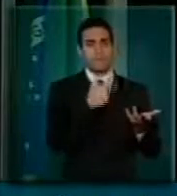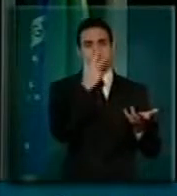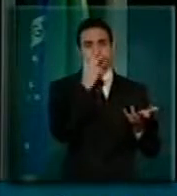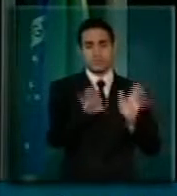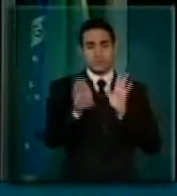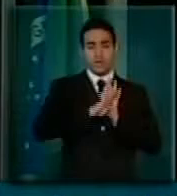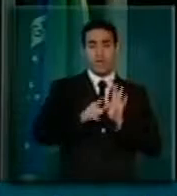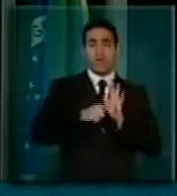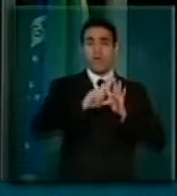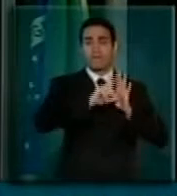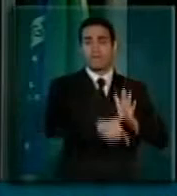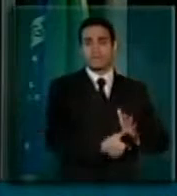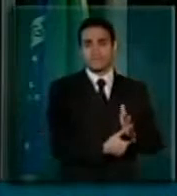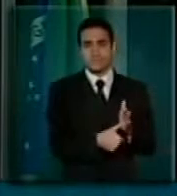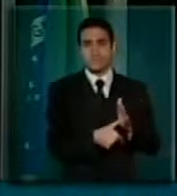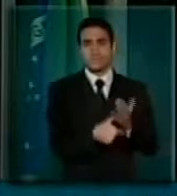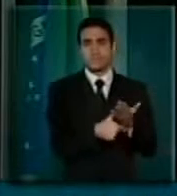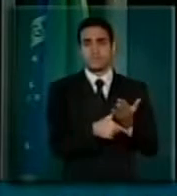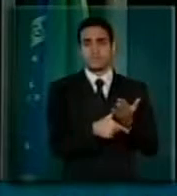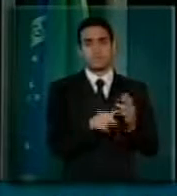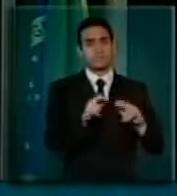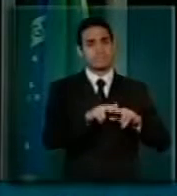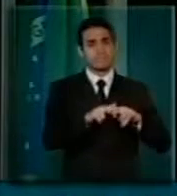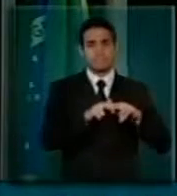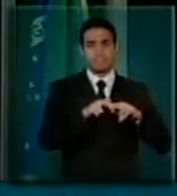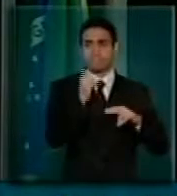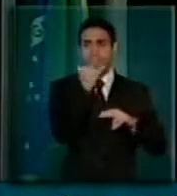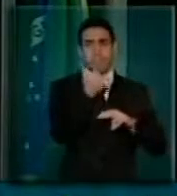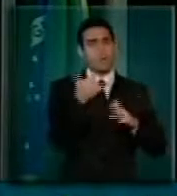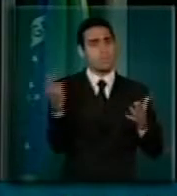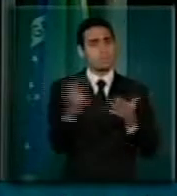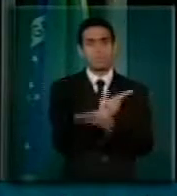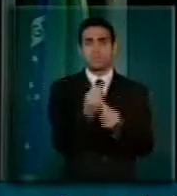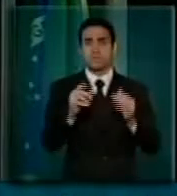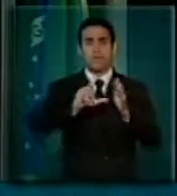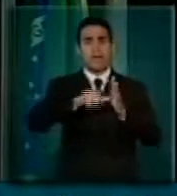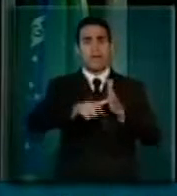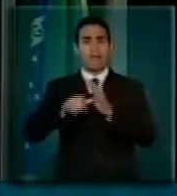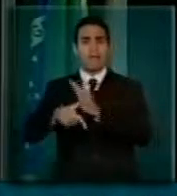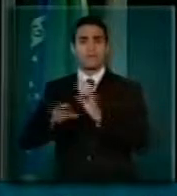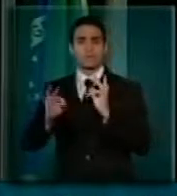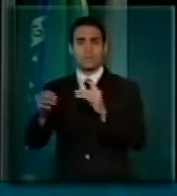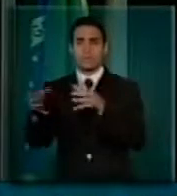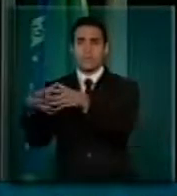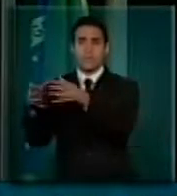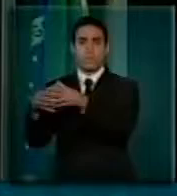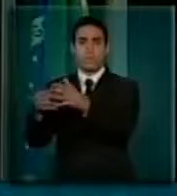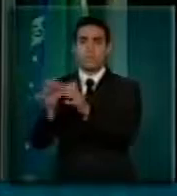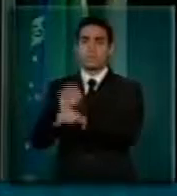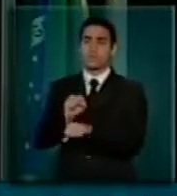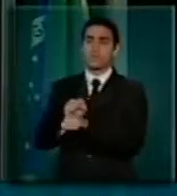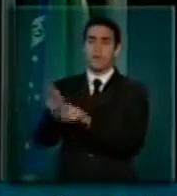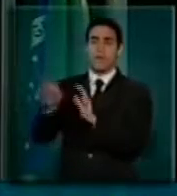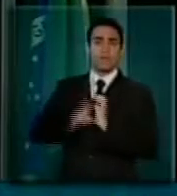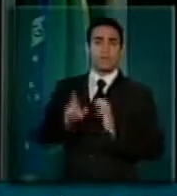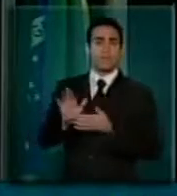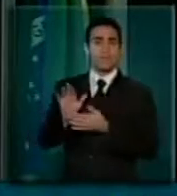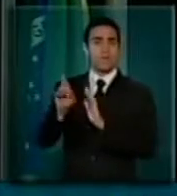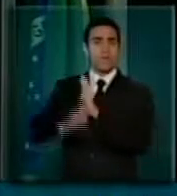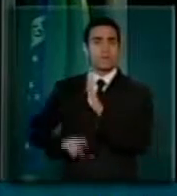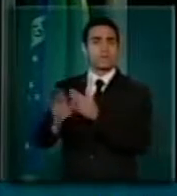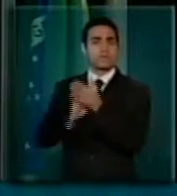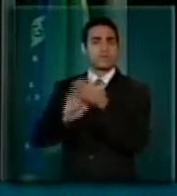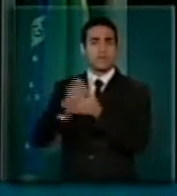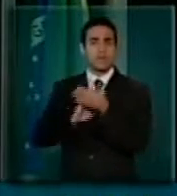atrasados. Nós tivemos muito atraso em alguns relatórios setoriais. E é preciso que